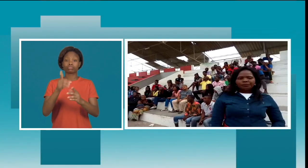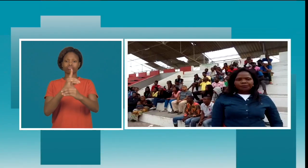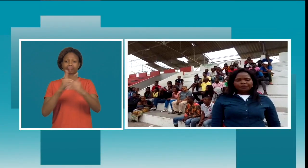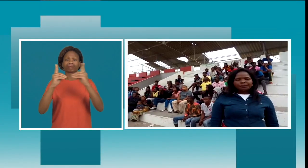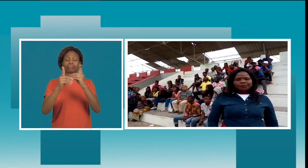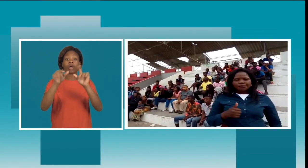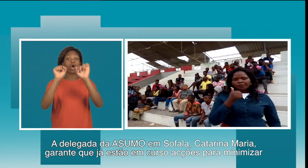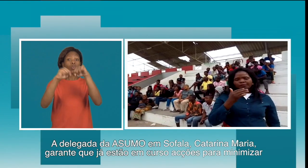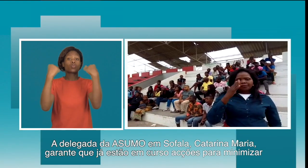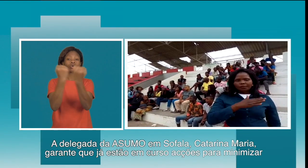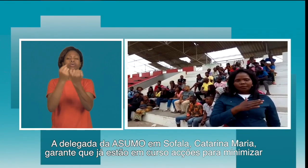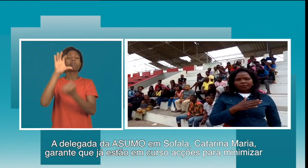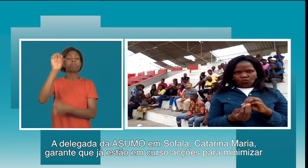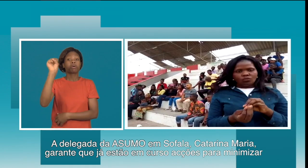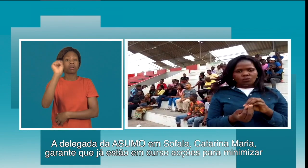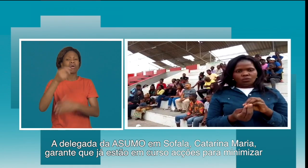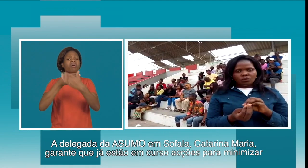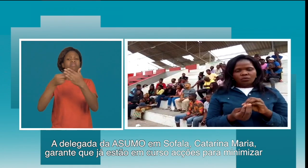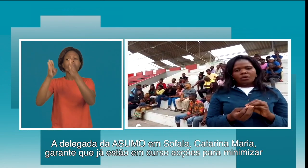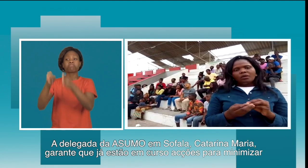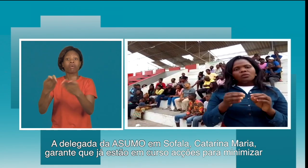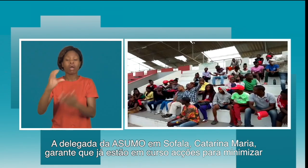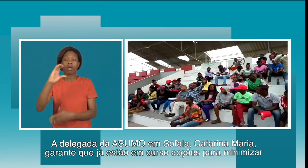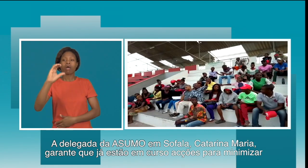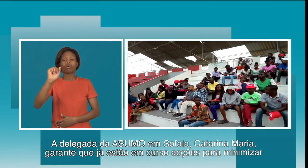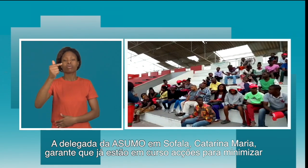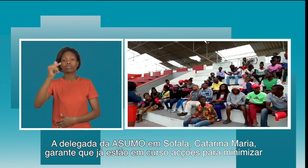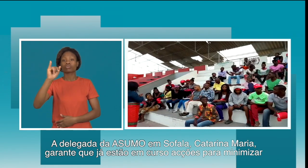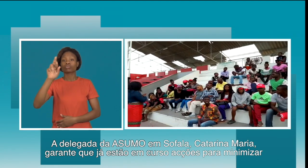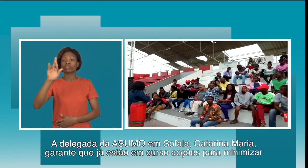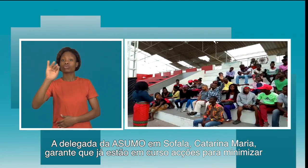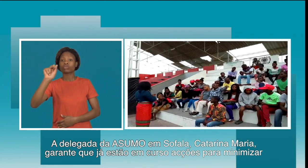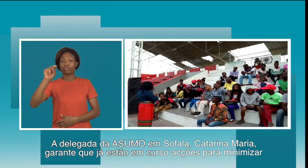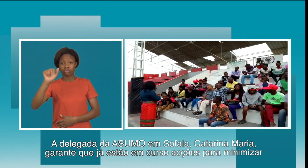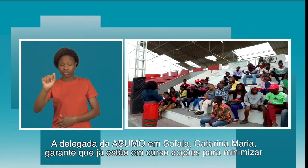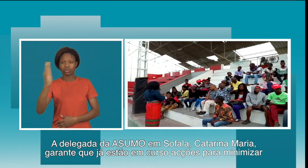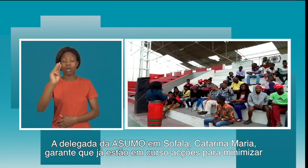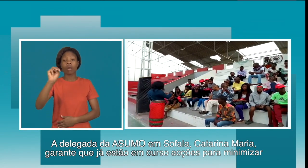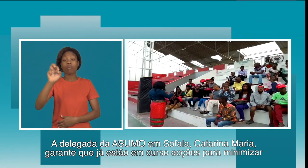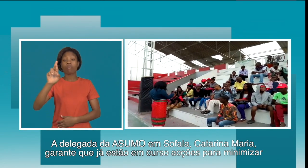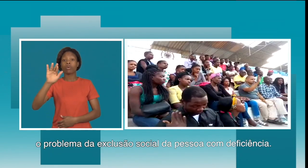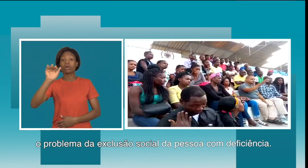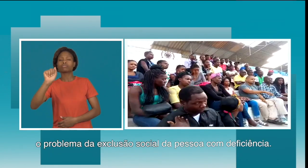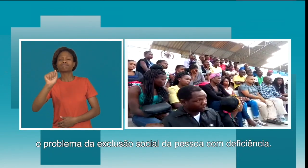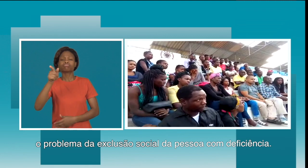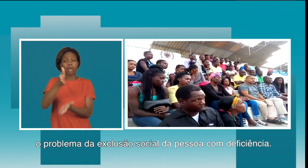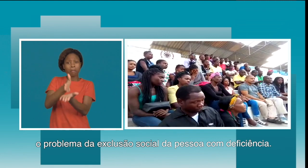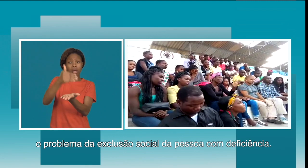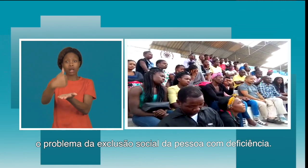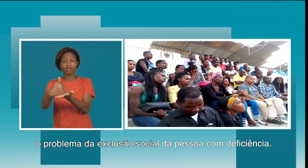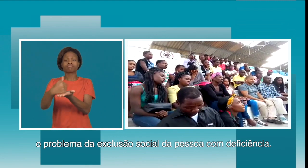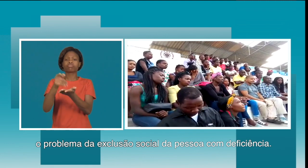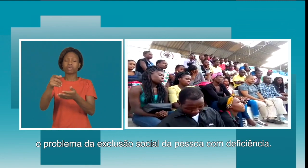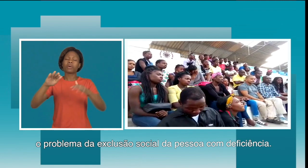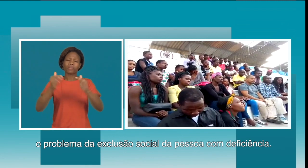A delegada de Azumo, em Sofala, Catarina Maria, garante que já estão em curso ações para minimizar o problema de exclusão